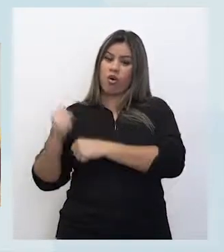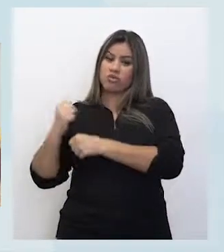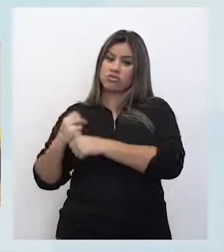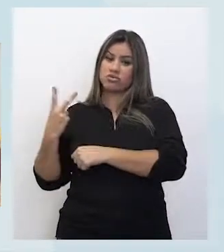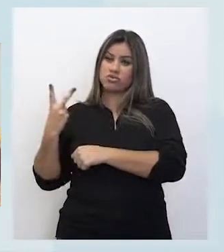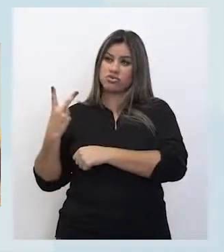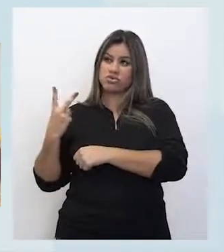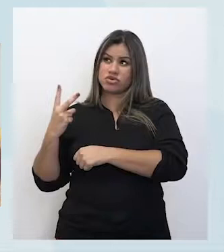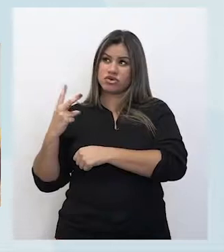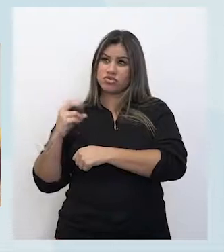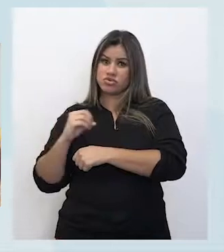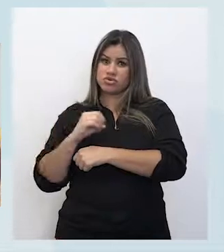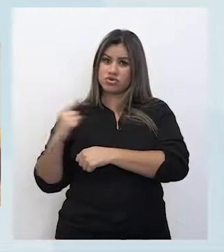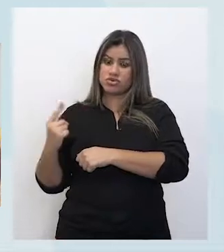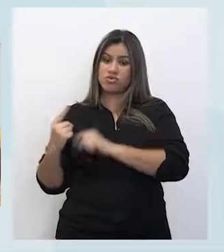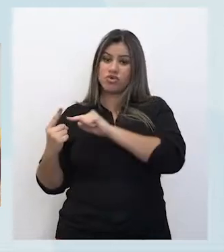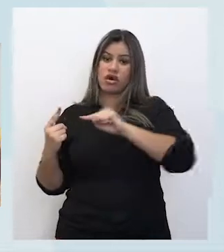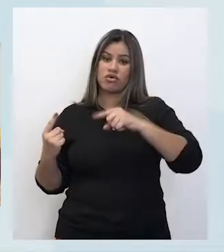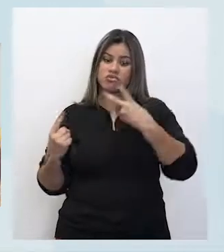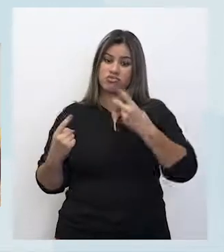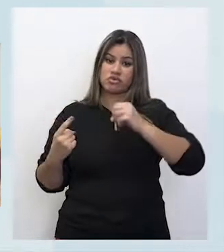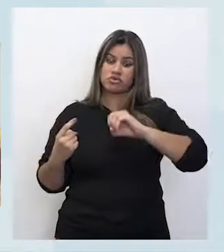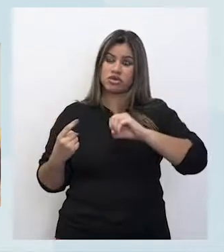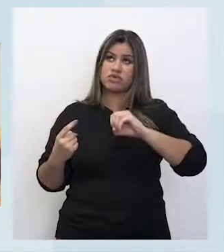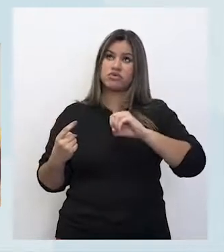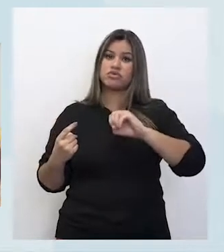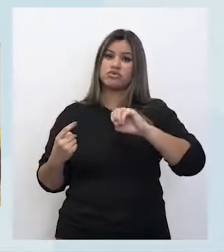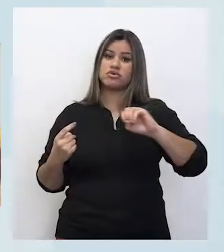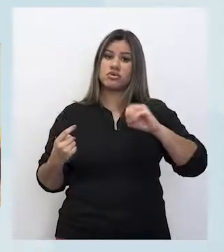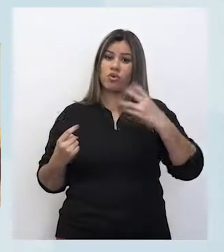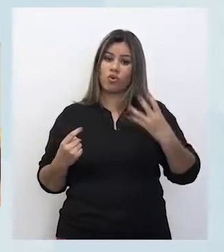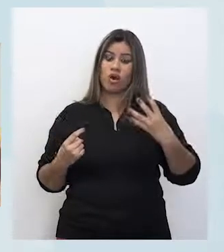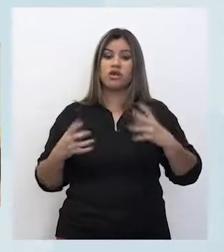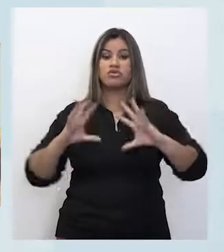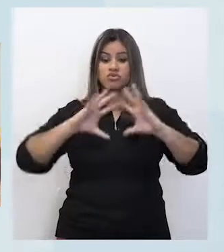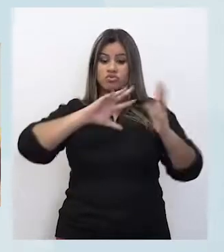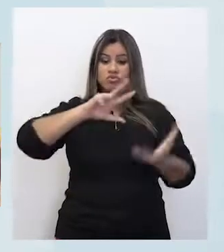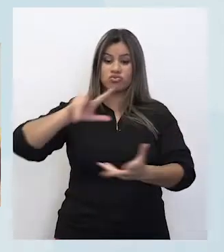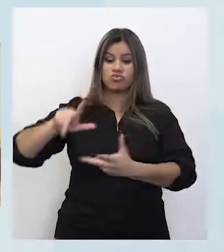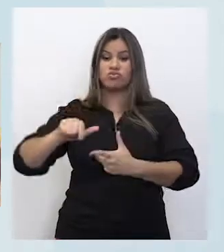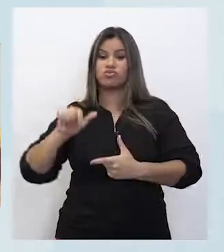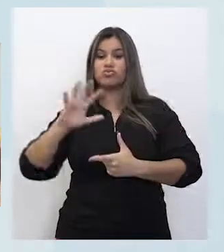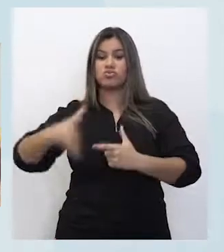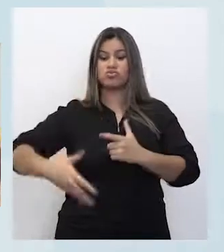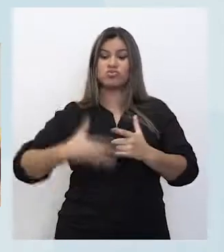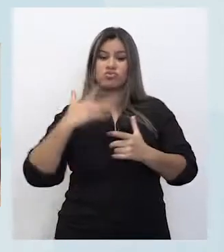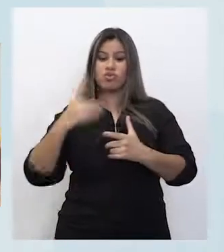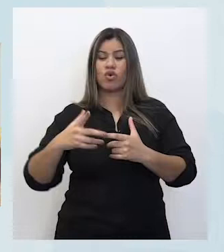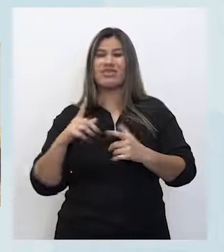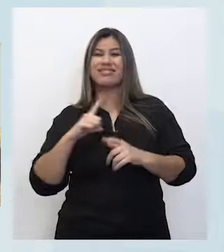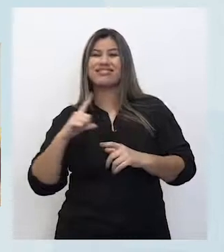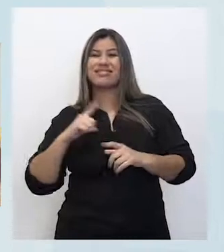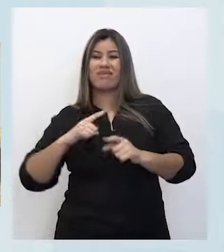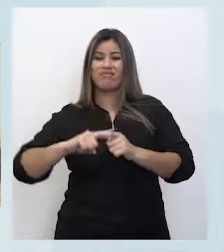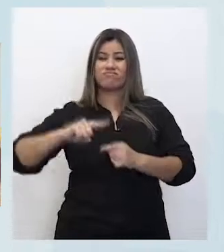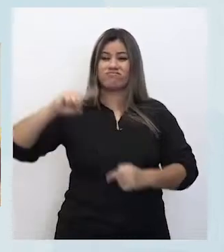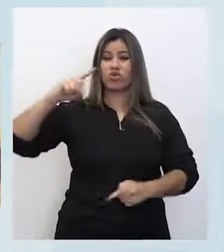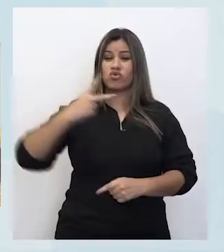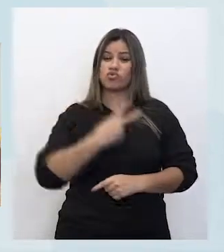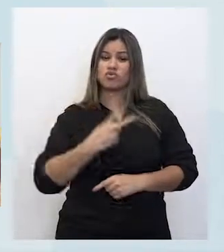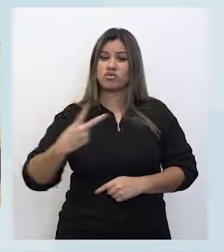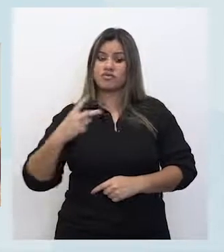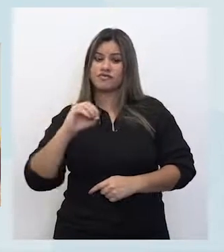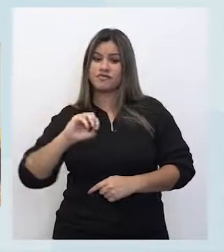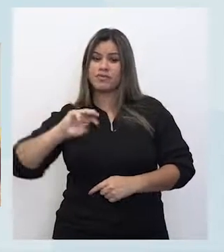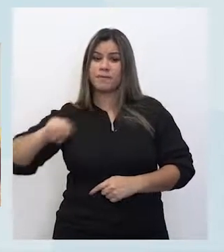a 2004 e em todo o mundo houve um aumento recorde de 220 milhões de pessoas